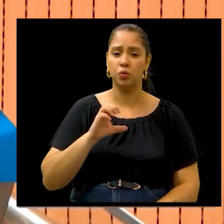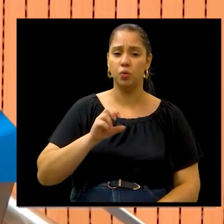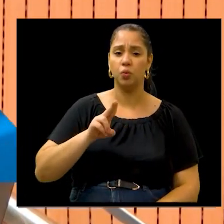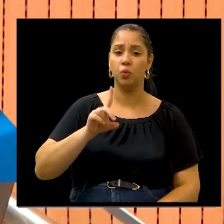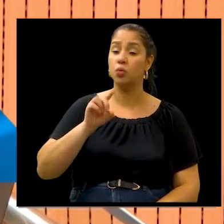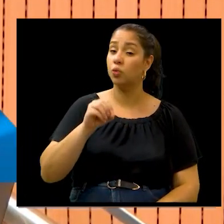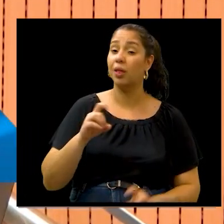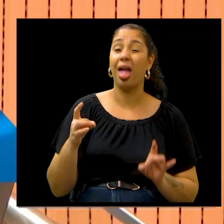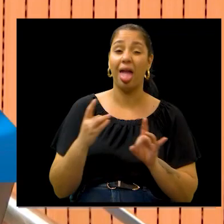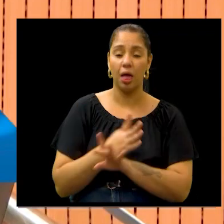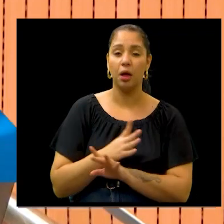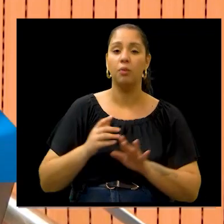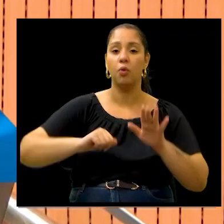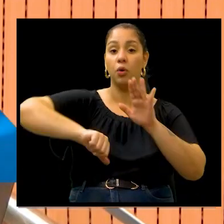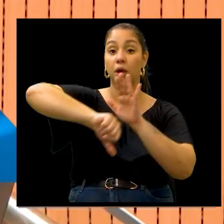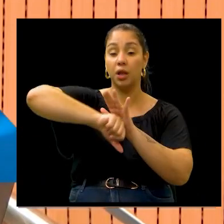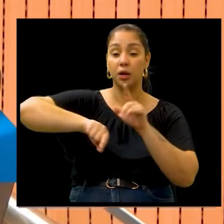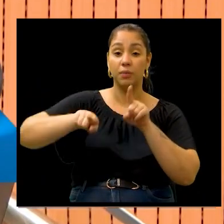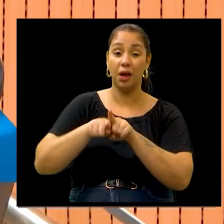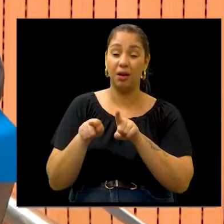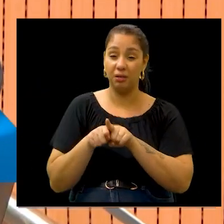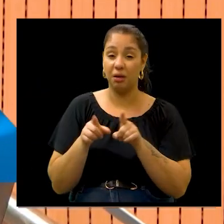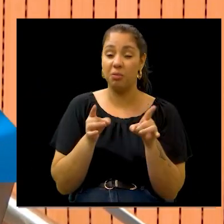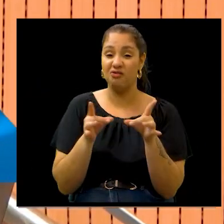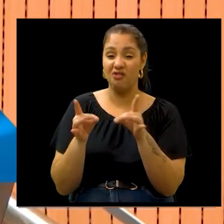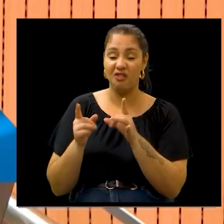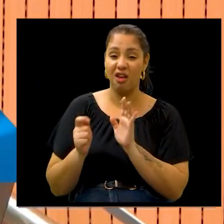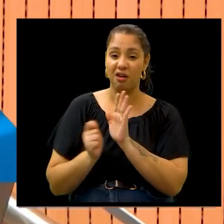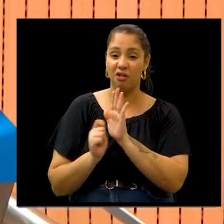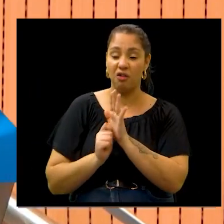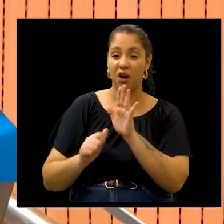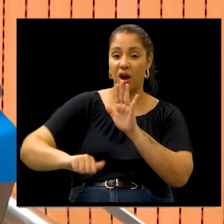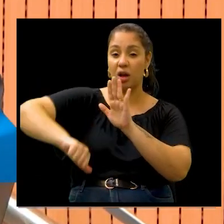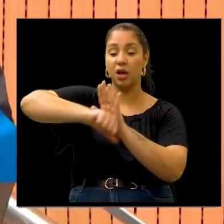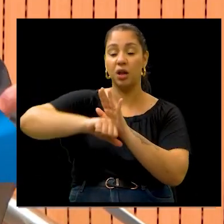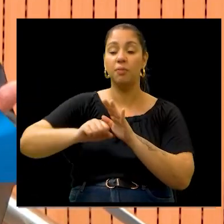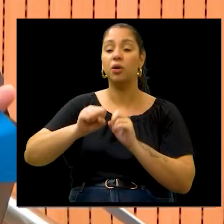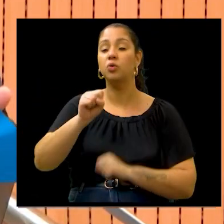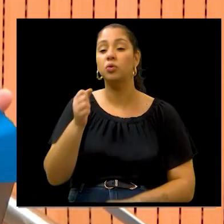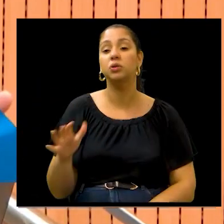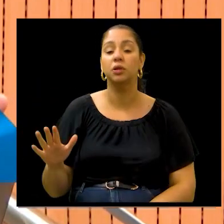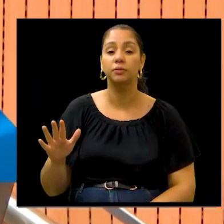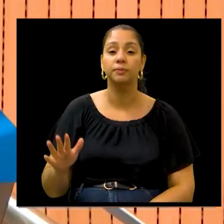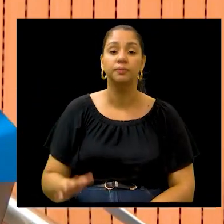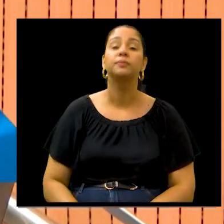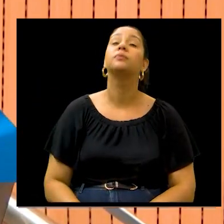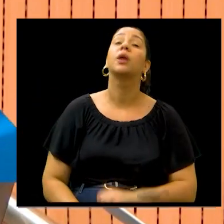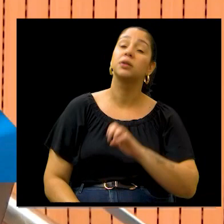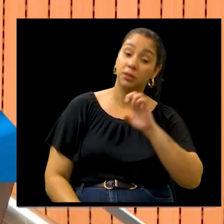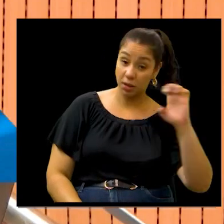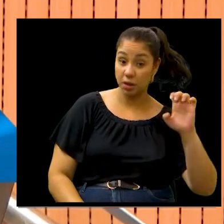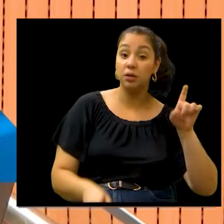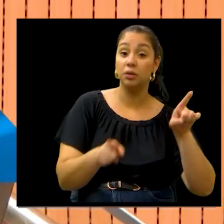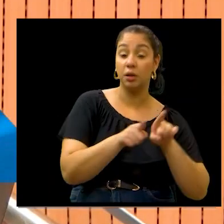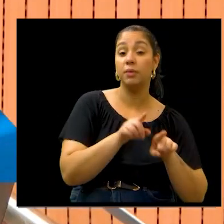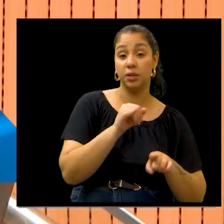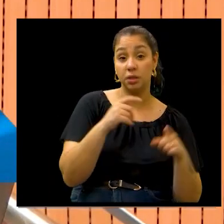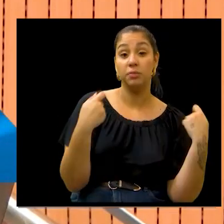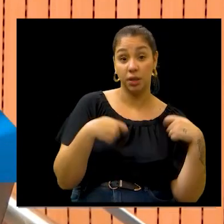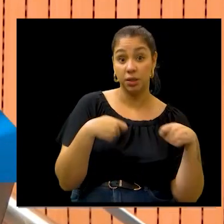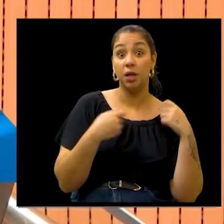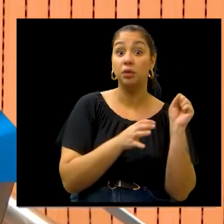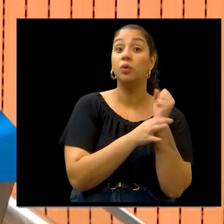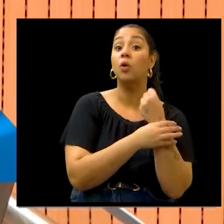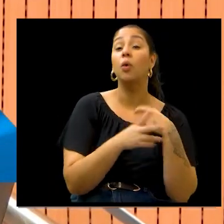Operação Escudo, que está combatendo o crime organizado e o narcoterrorismo na Baixada Santista. A esquerda também,